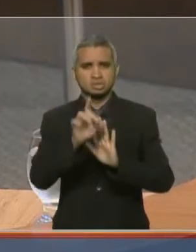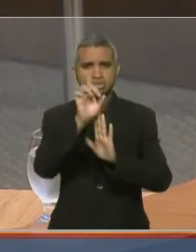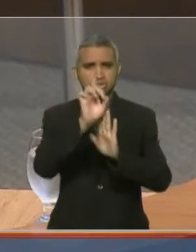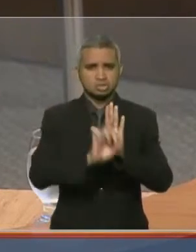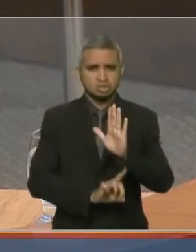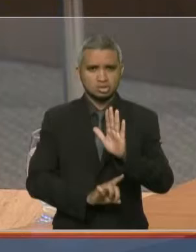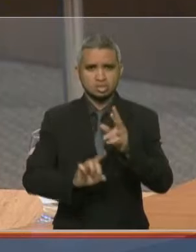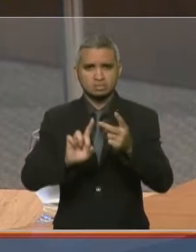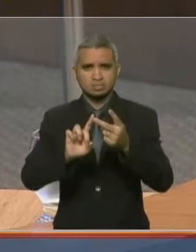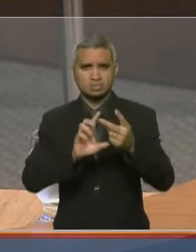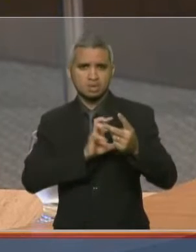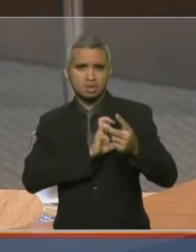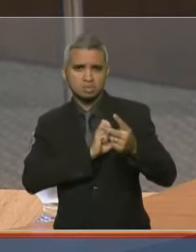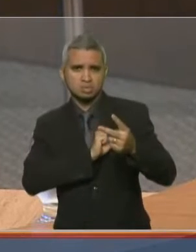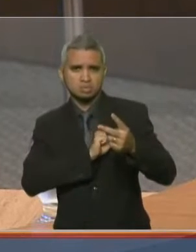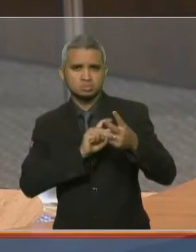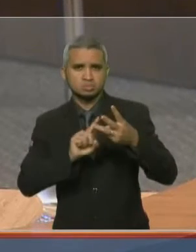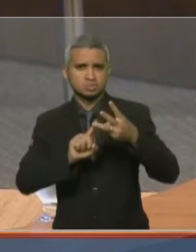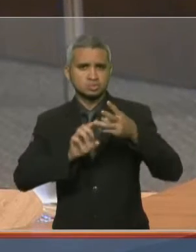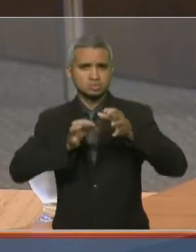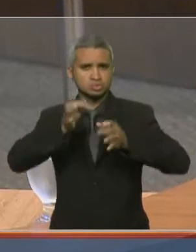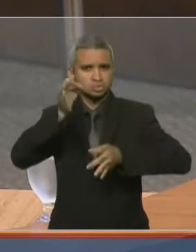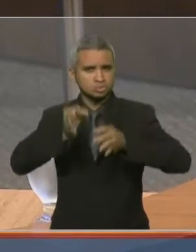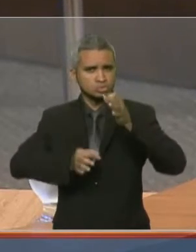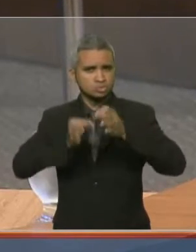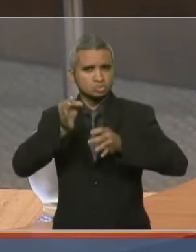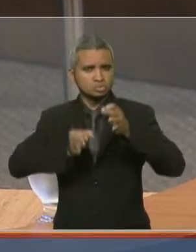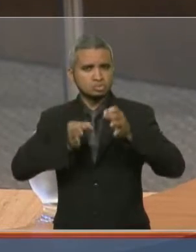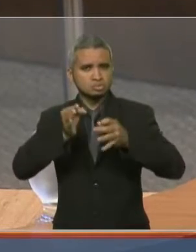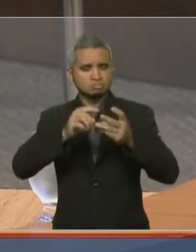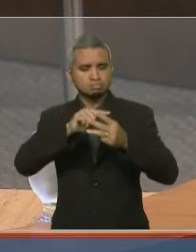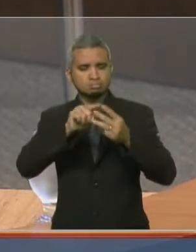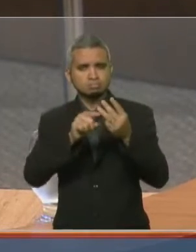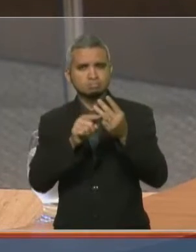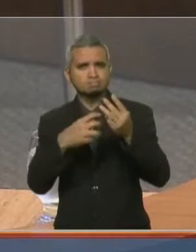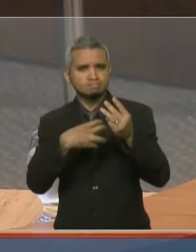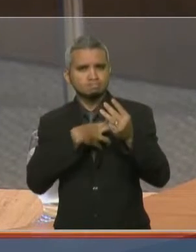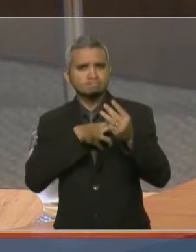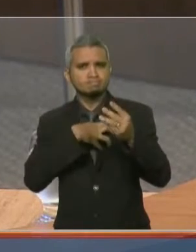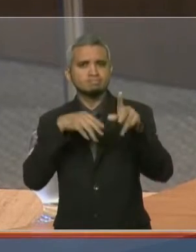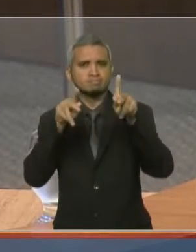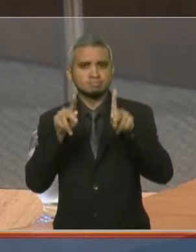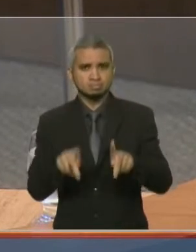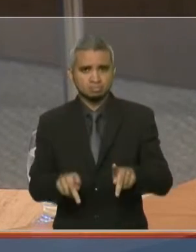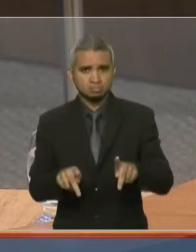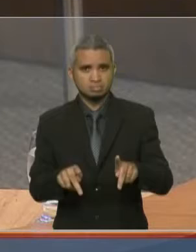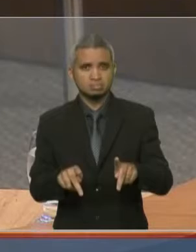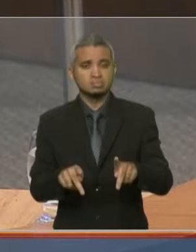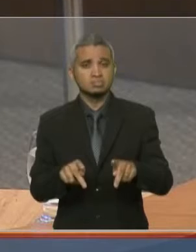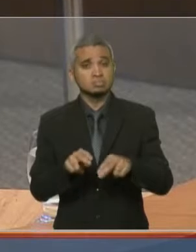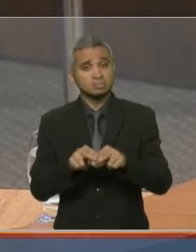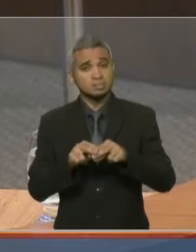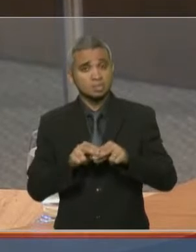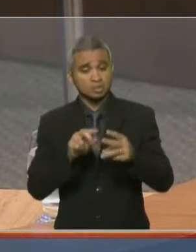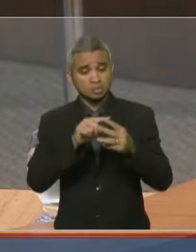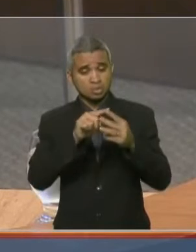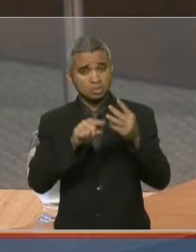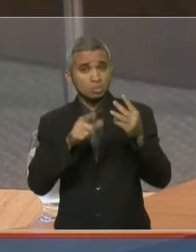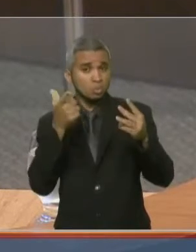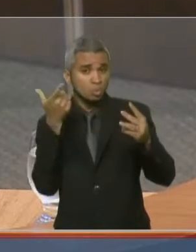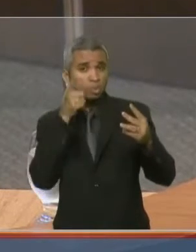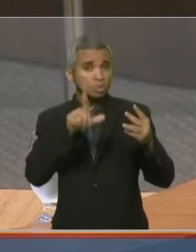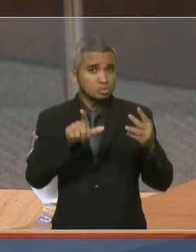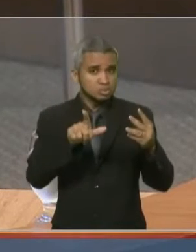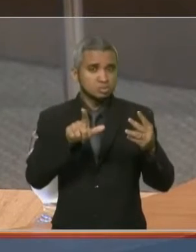justiça estejam presentes na vida do nosso povo. E assim, com certeza, nós conseguiremos viver a